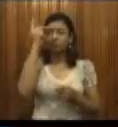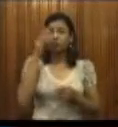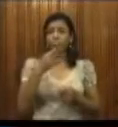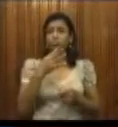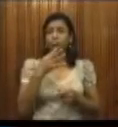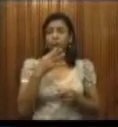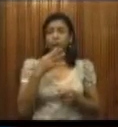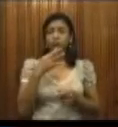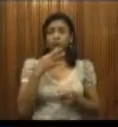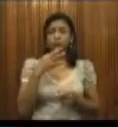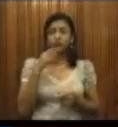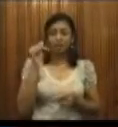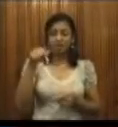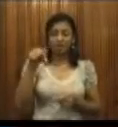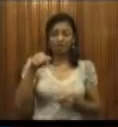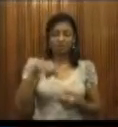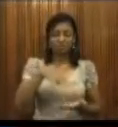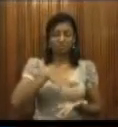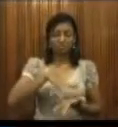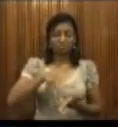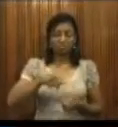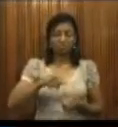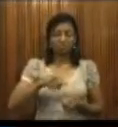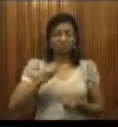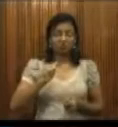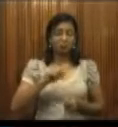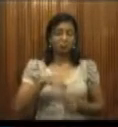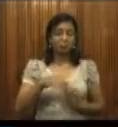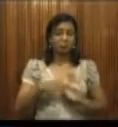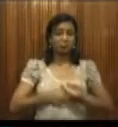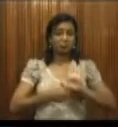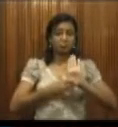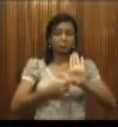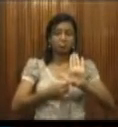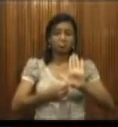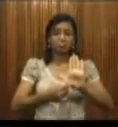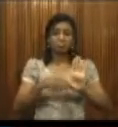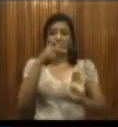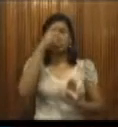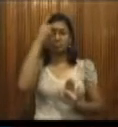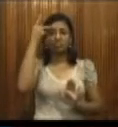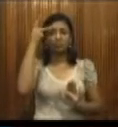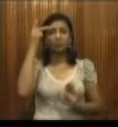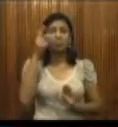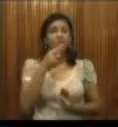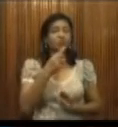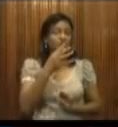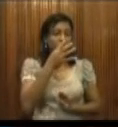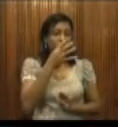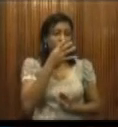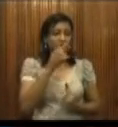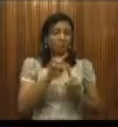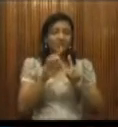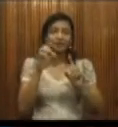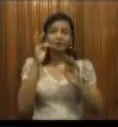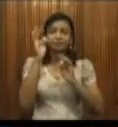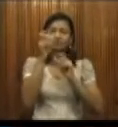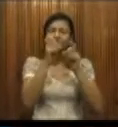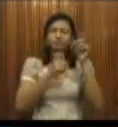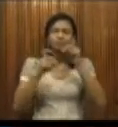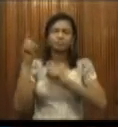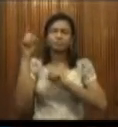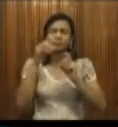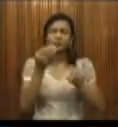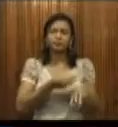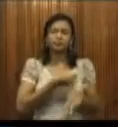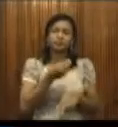que nessa vida ele fosse um exemplo, ele fosse alguém admirado, ele estava preocupado era com a vida futura, estava preocupado com a vida